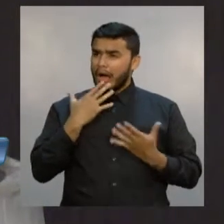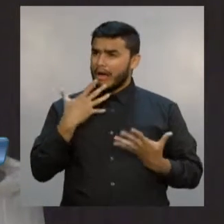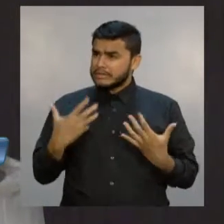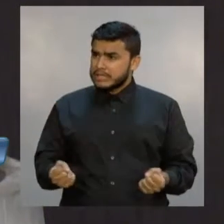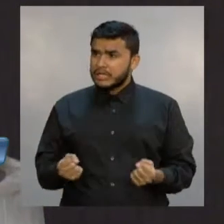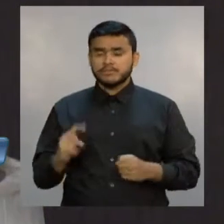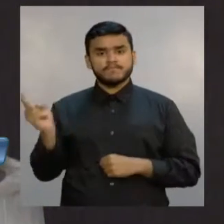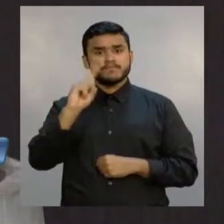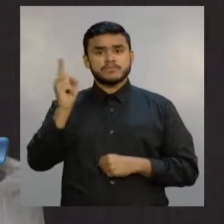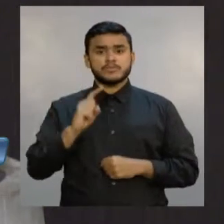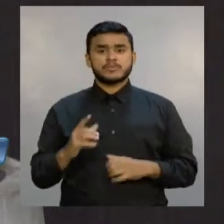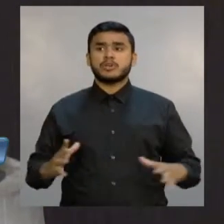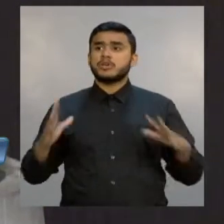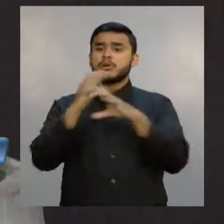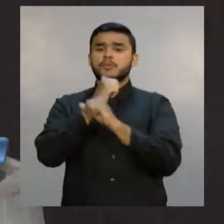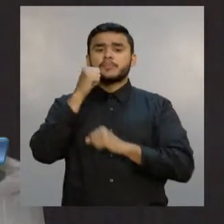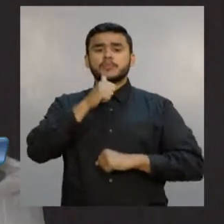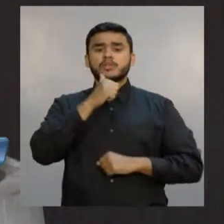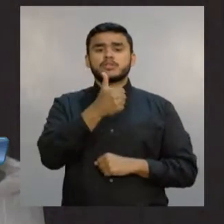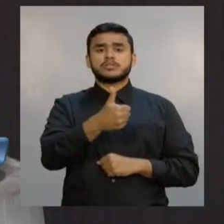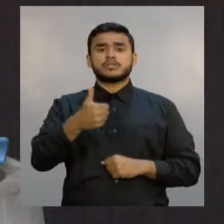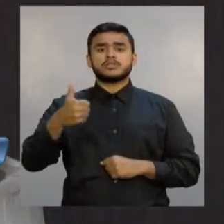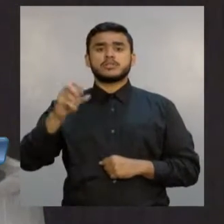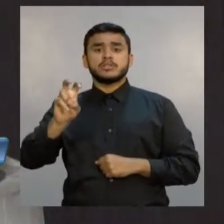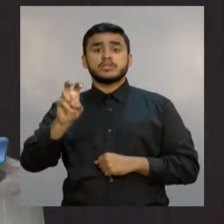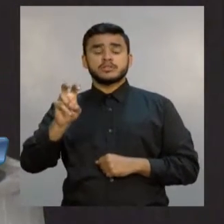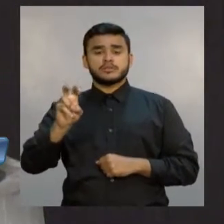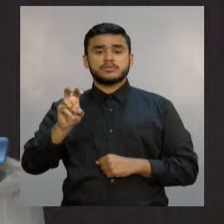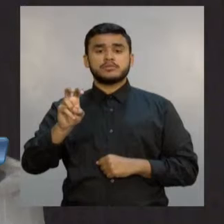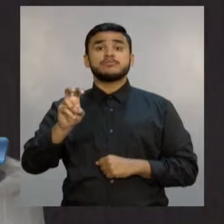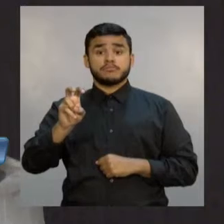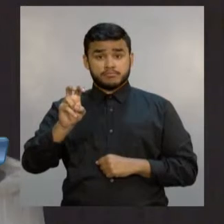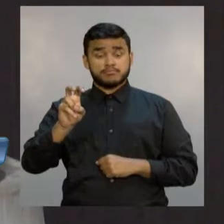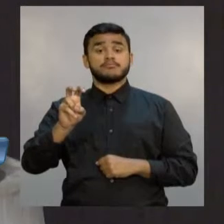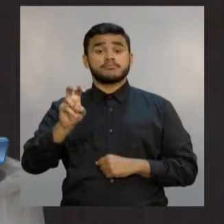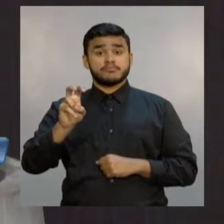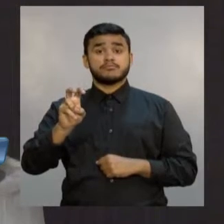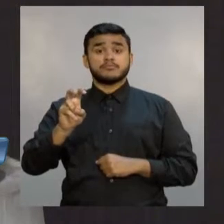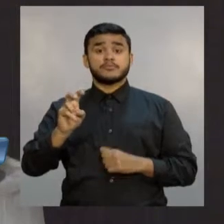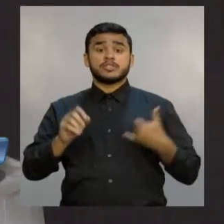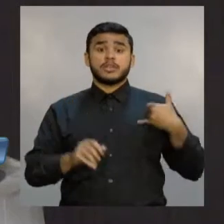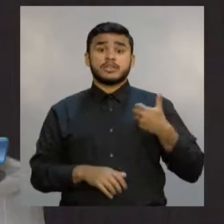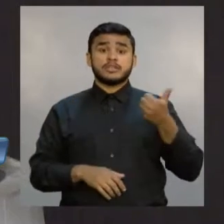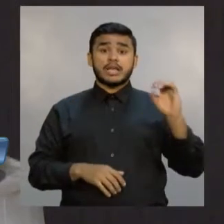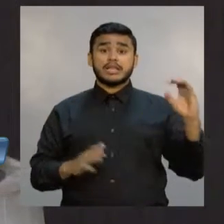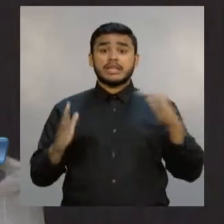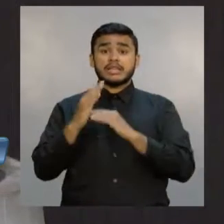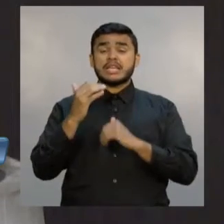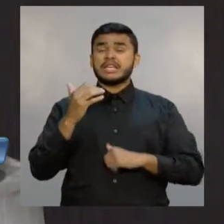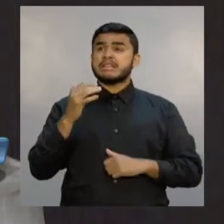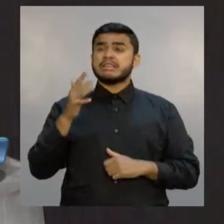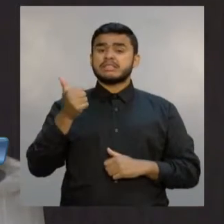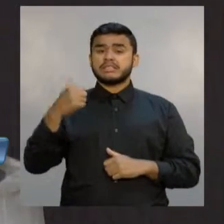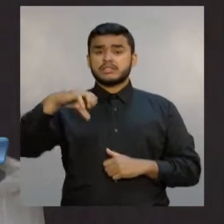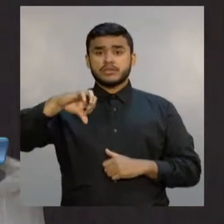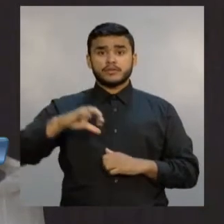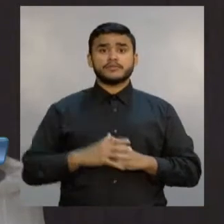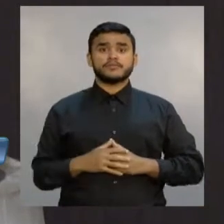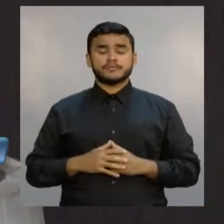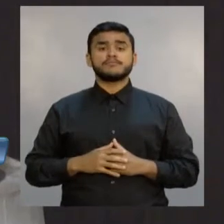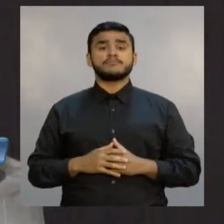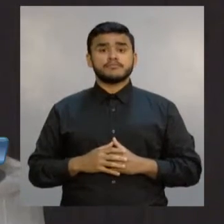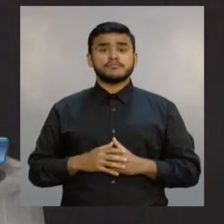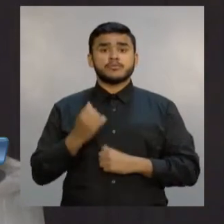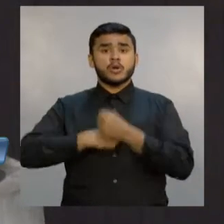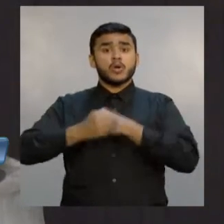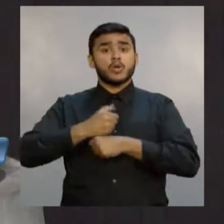115 meninas de 10 a 19 anos morreram no Ceará em 2018, 452 mulheres assassinadas